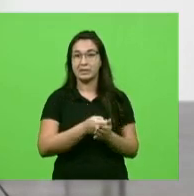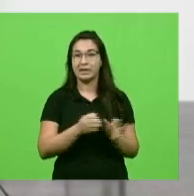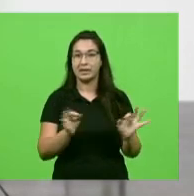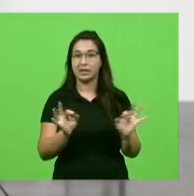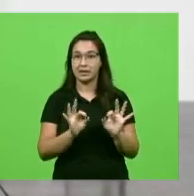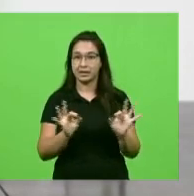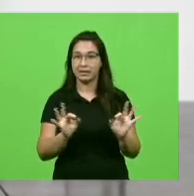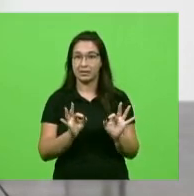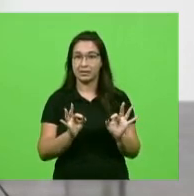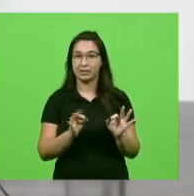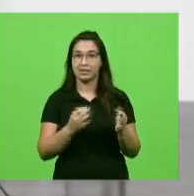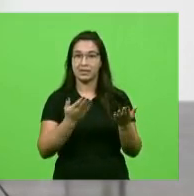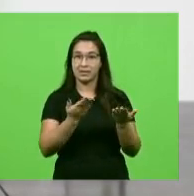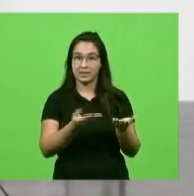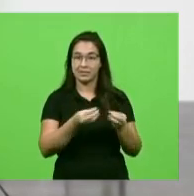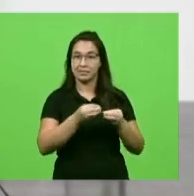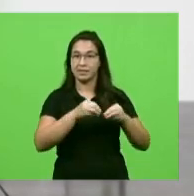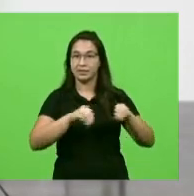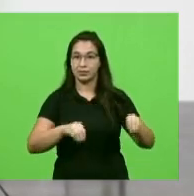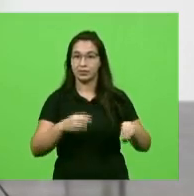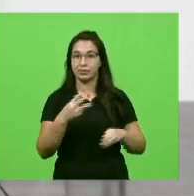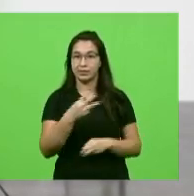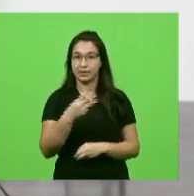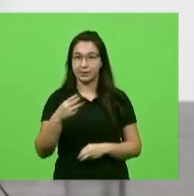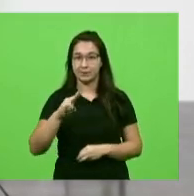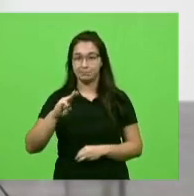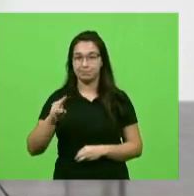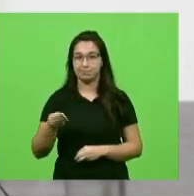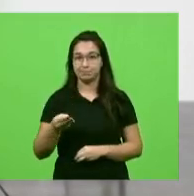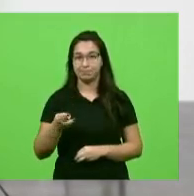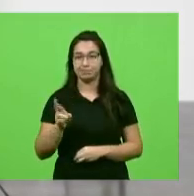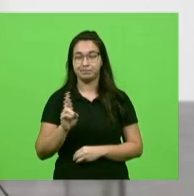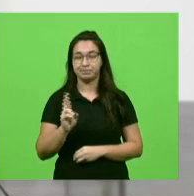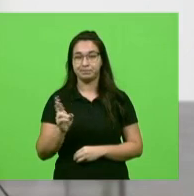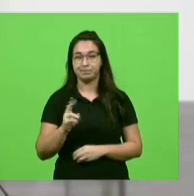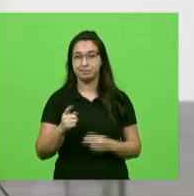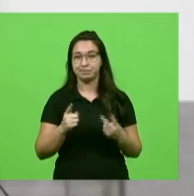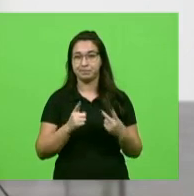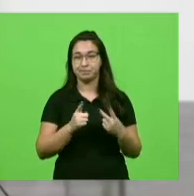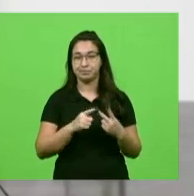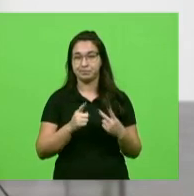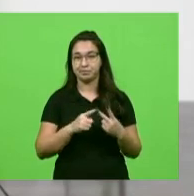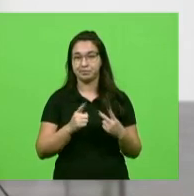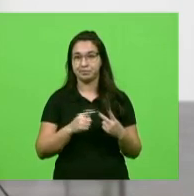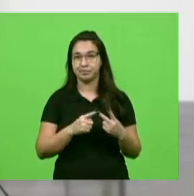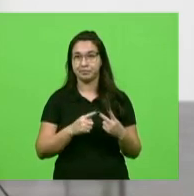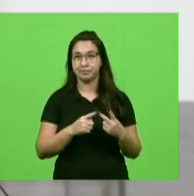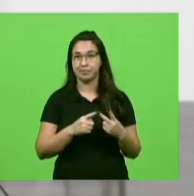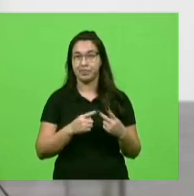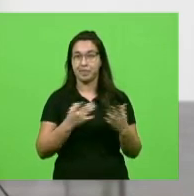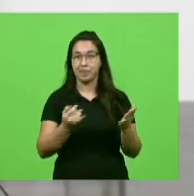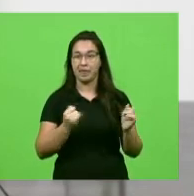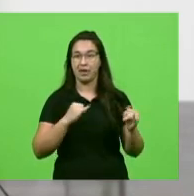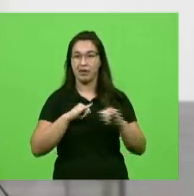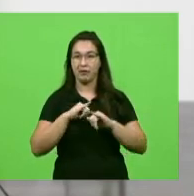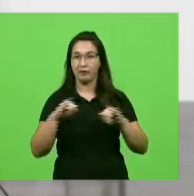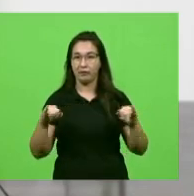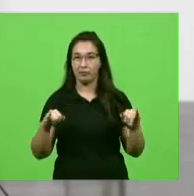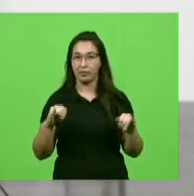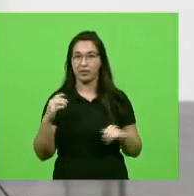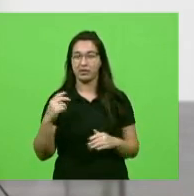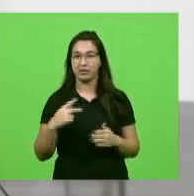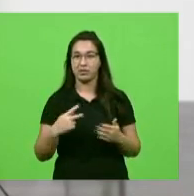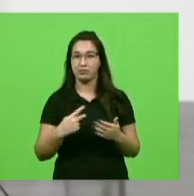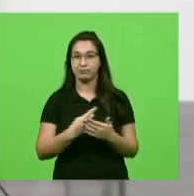aos cofres públicos o equivalente a R$33 milhões. Segundo, prestação de falsas informações à Comissão Parlamentar de